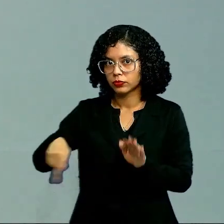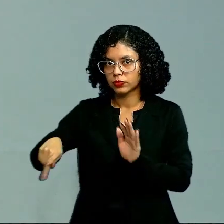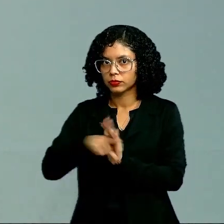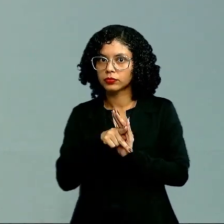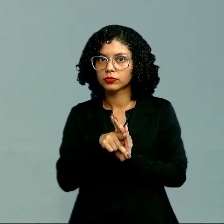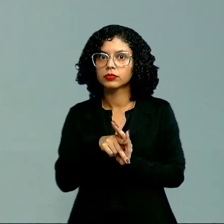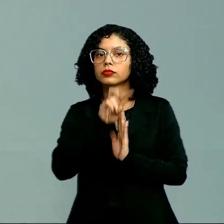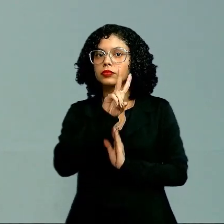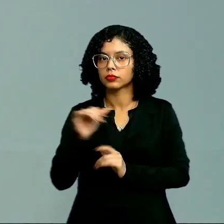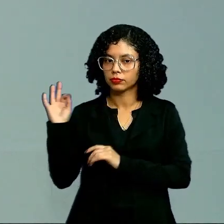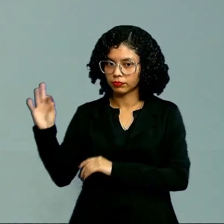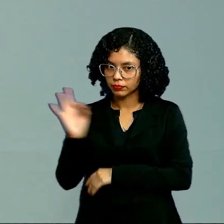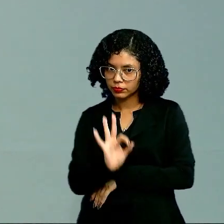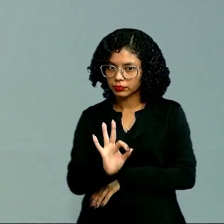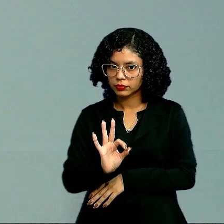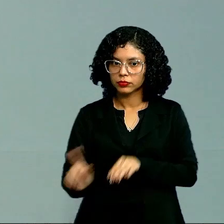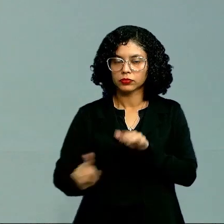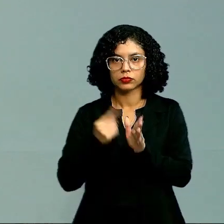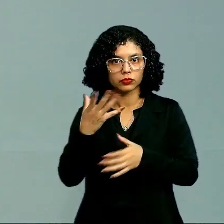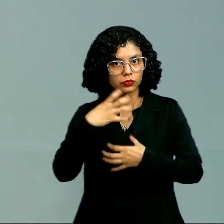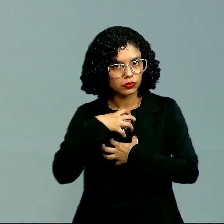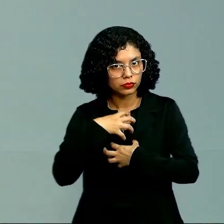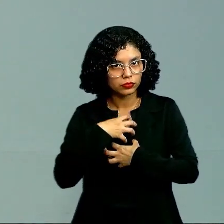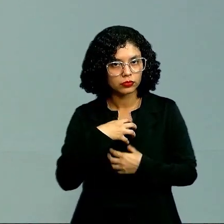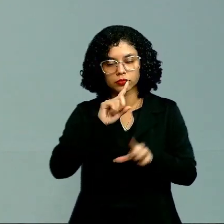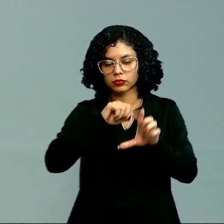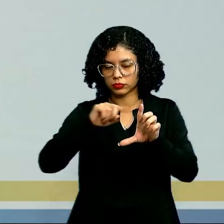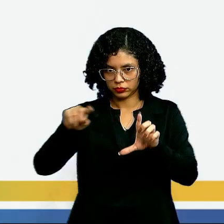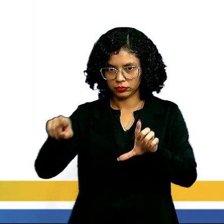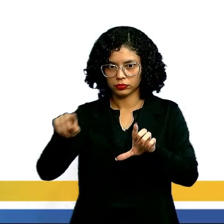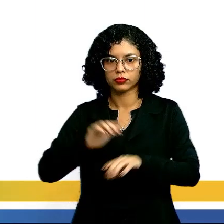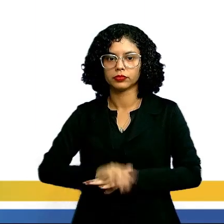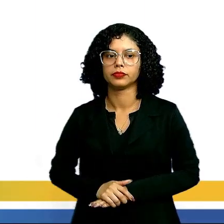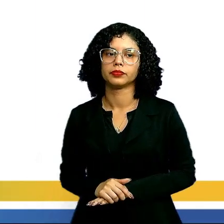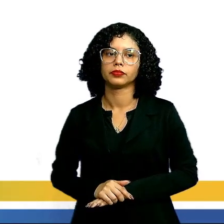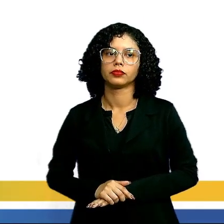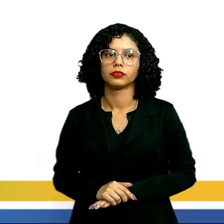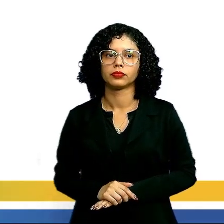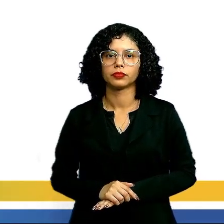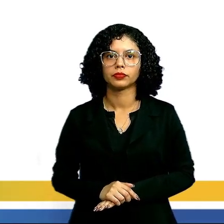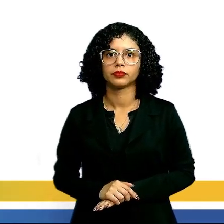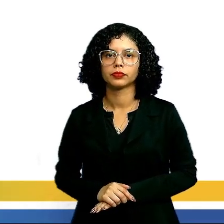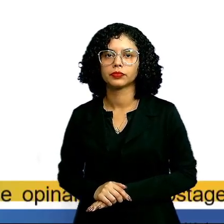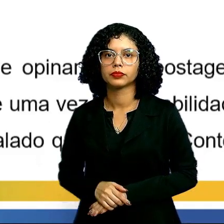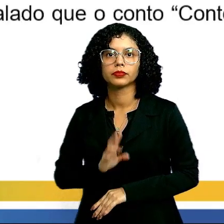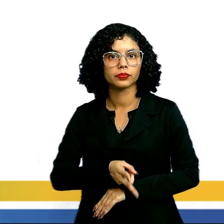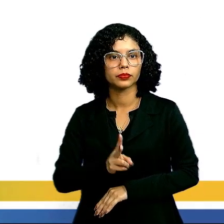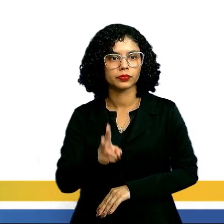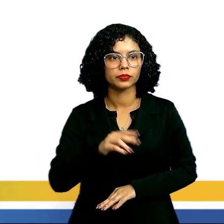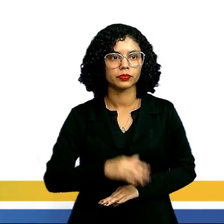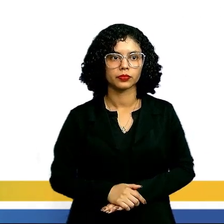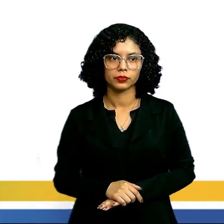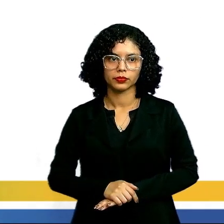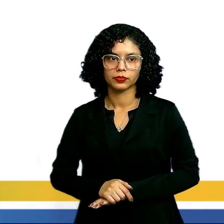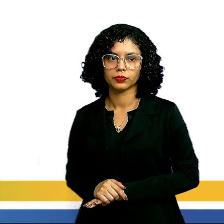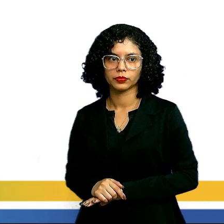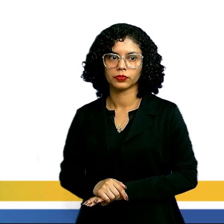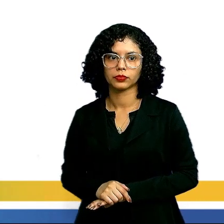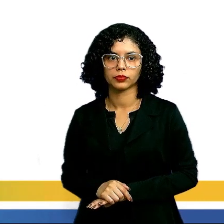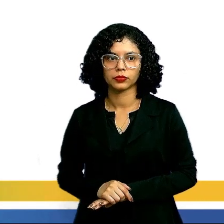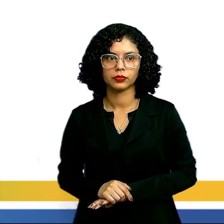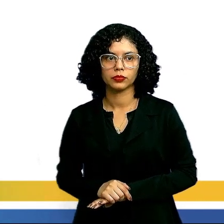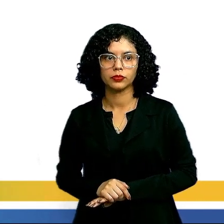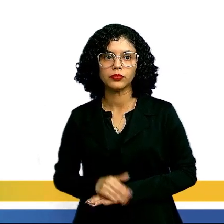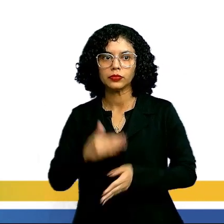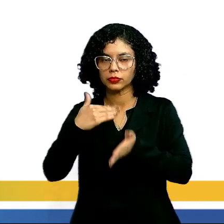ela vai trabalhar a porcentagem, no primeiro momento do gráfico. Então vamos lá, continuando.